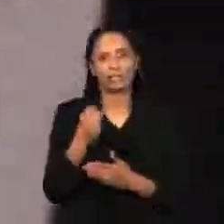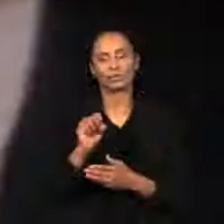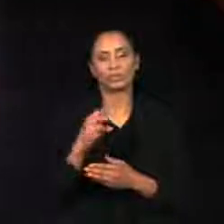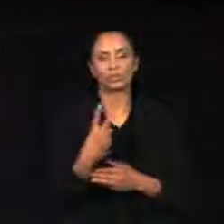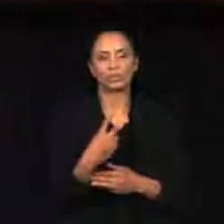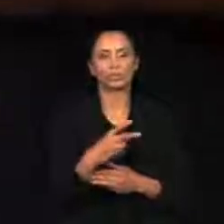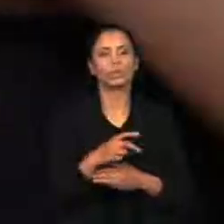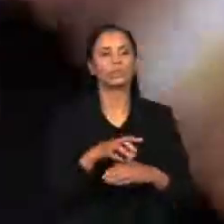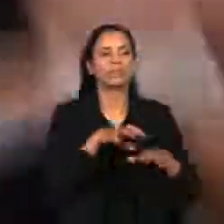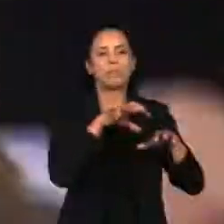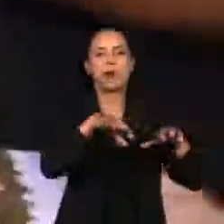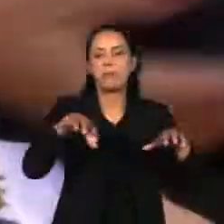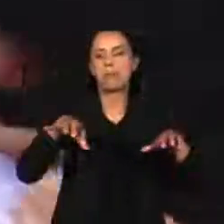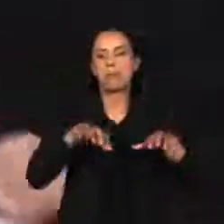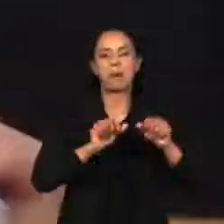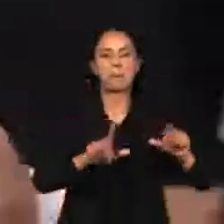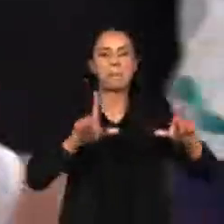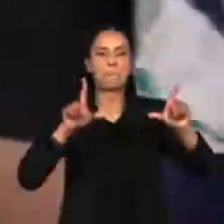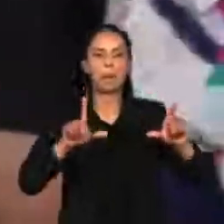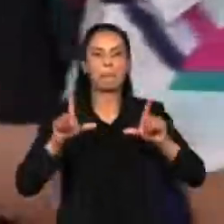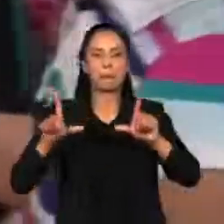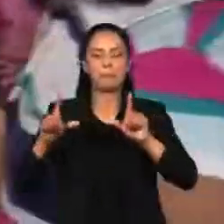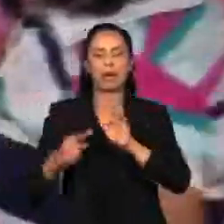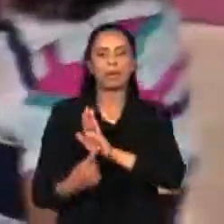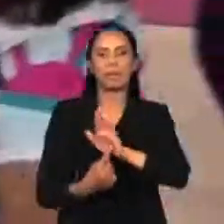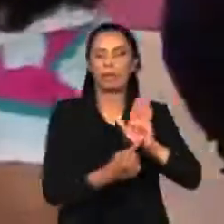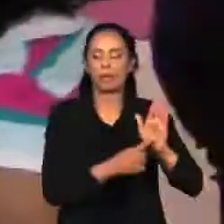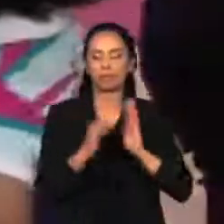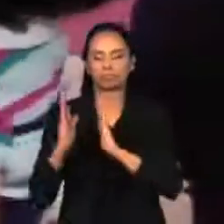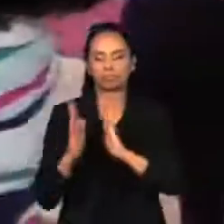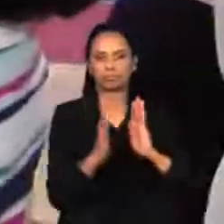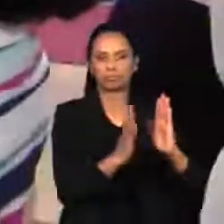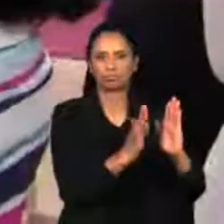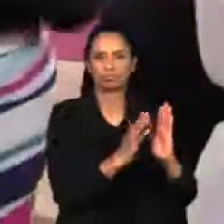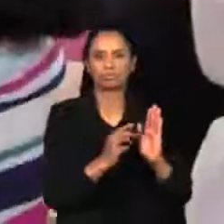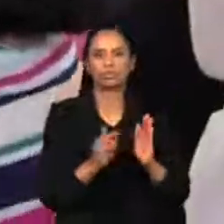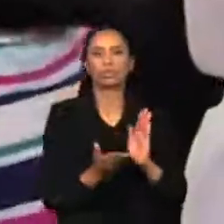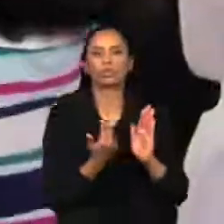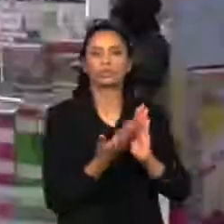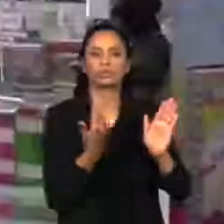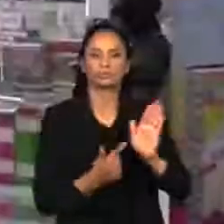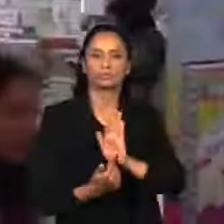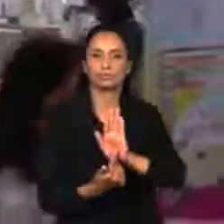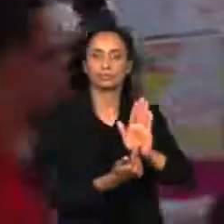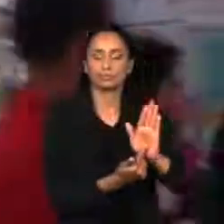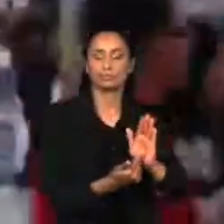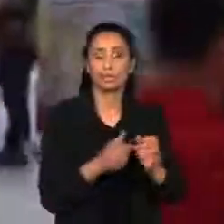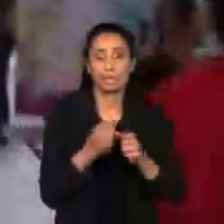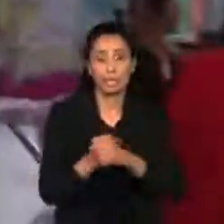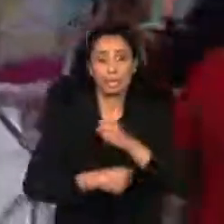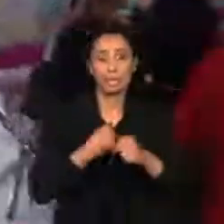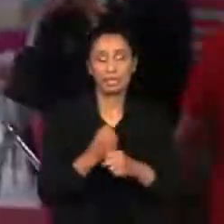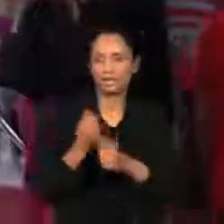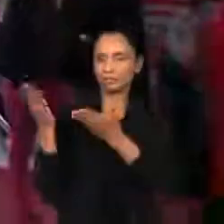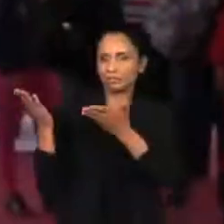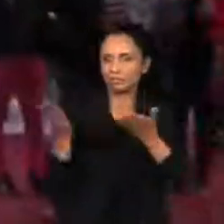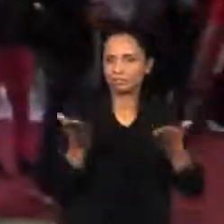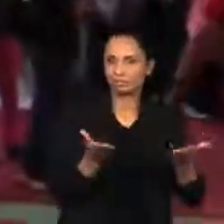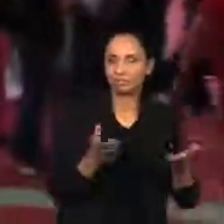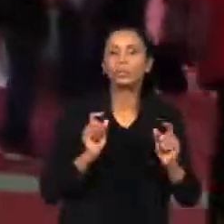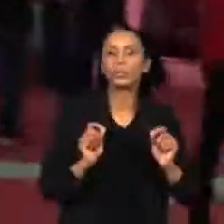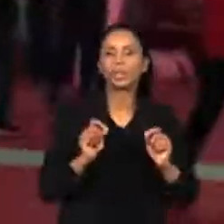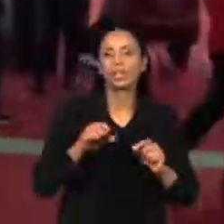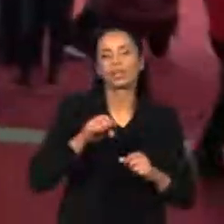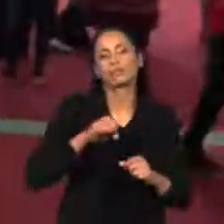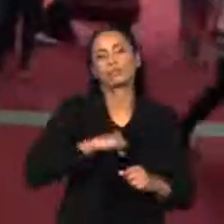expositores com cerca de três milhões de exemplares disponíveis Neste ano o convidado de honra será Portugal que terá um espaço